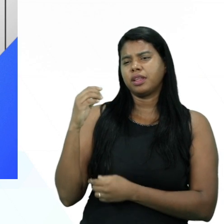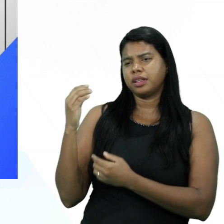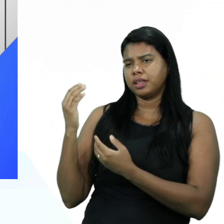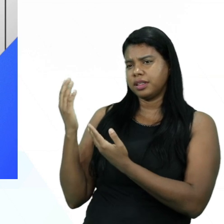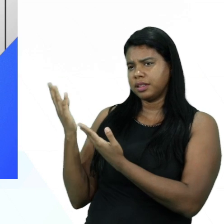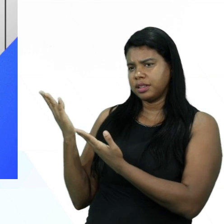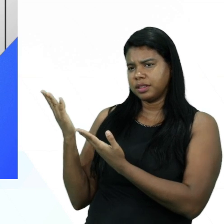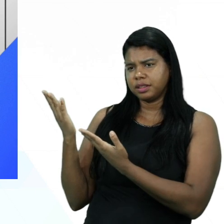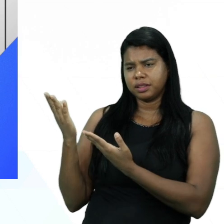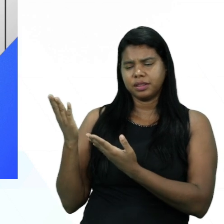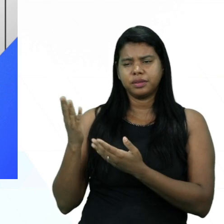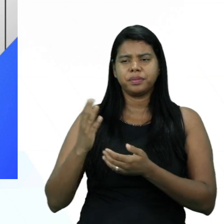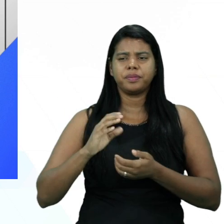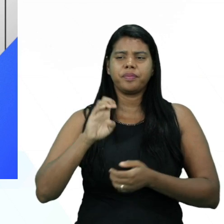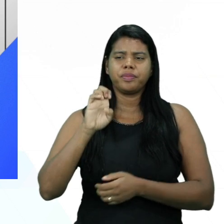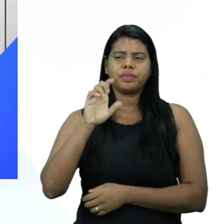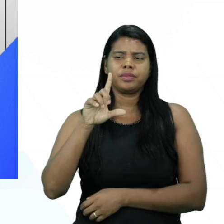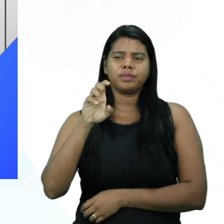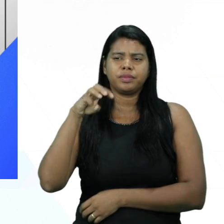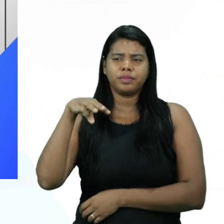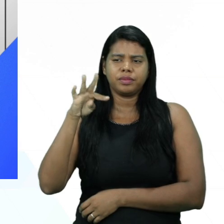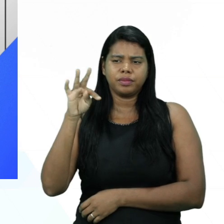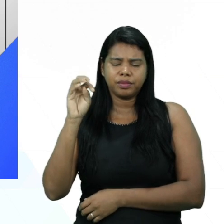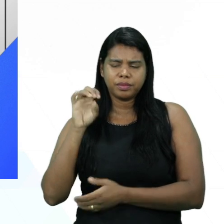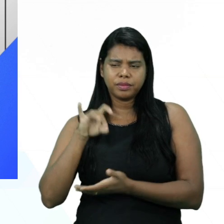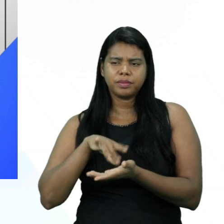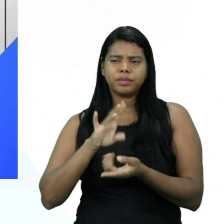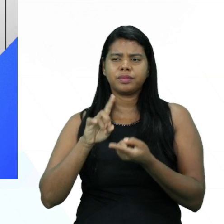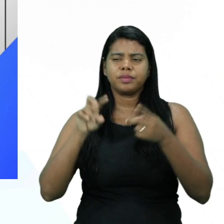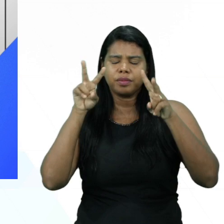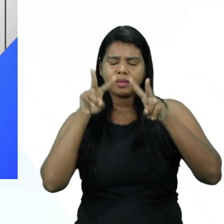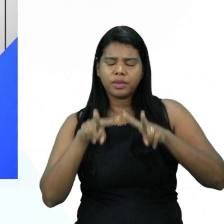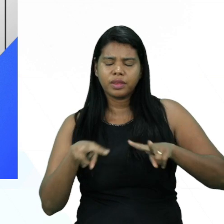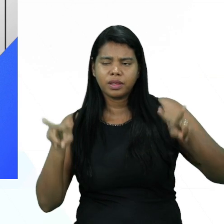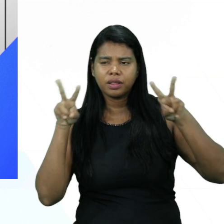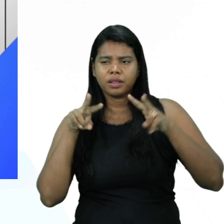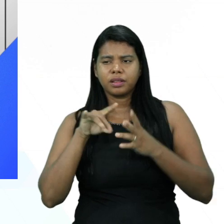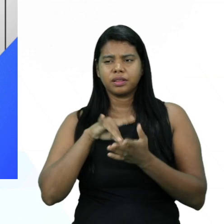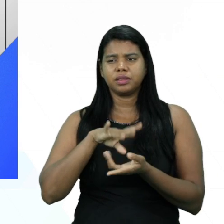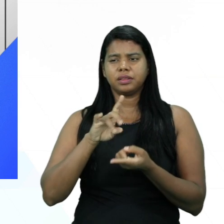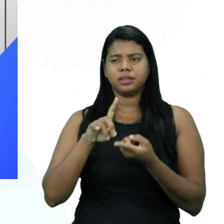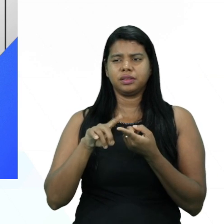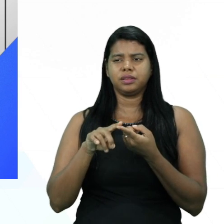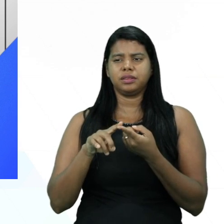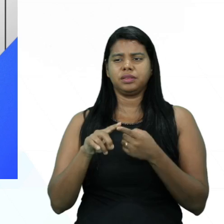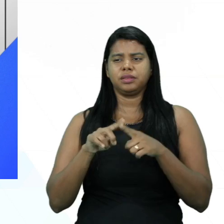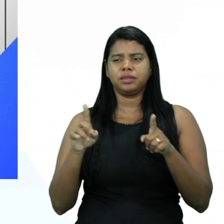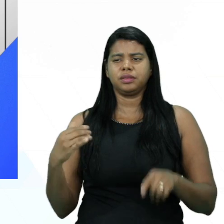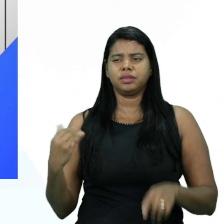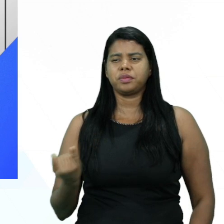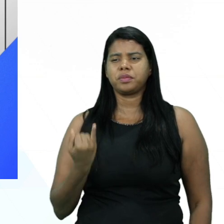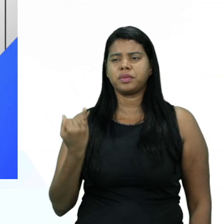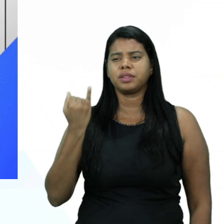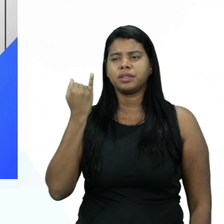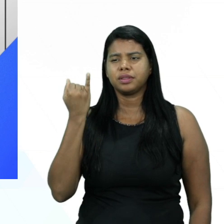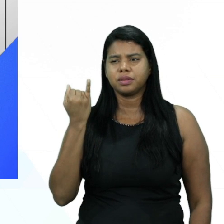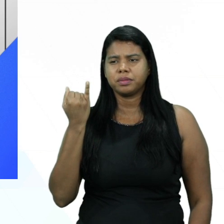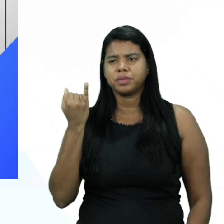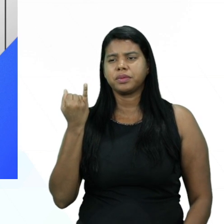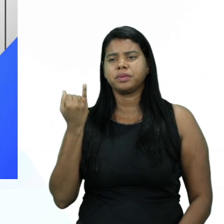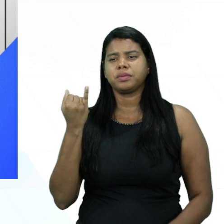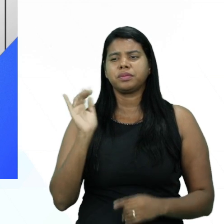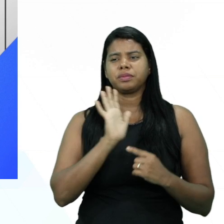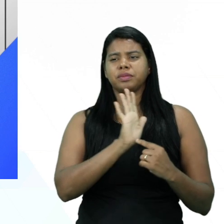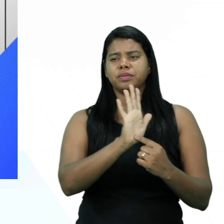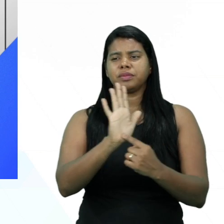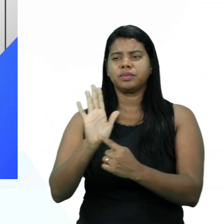seria a hierarquização de elementos visuais, né? Os elementos mais importantes da imagem são geralmente